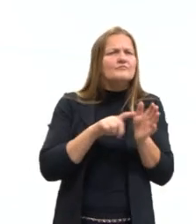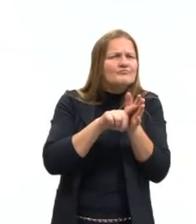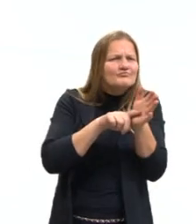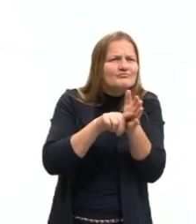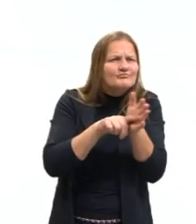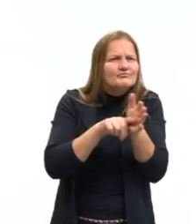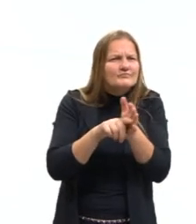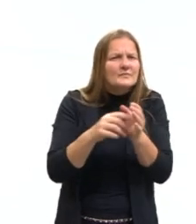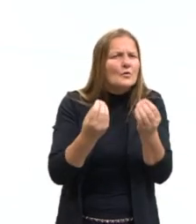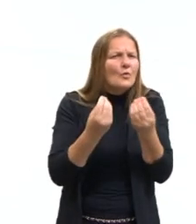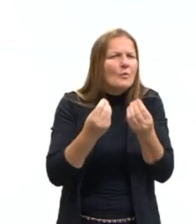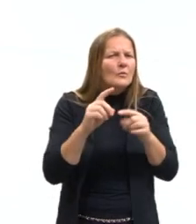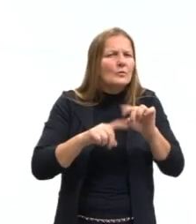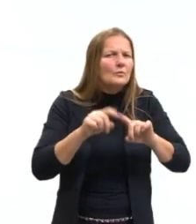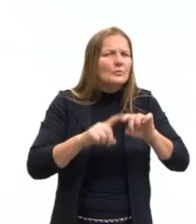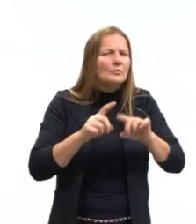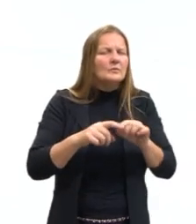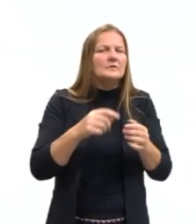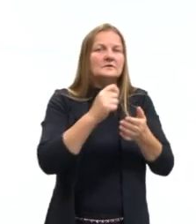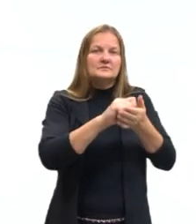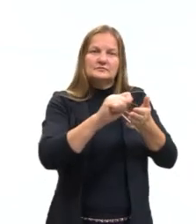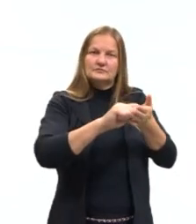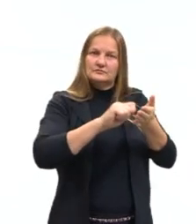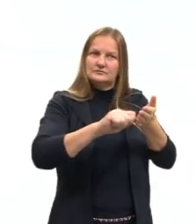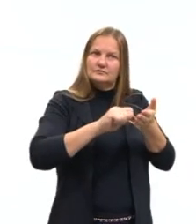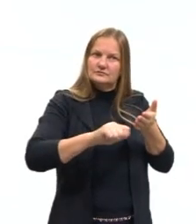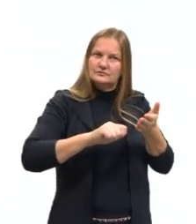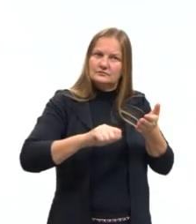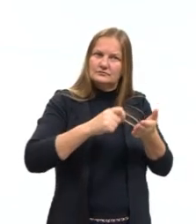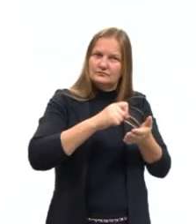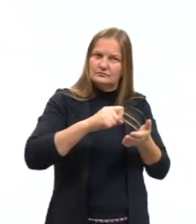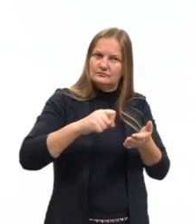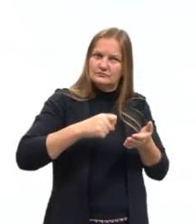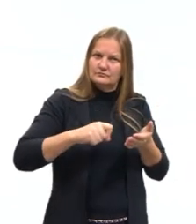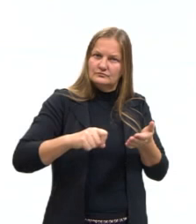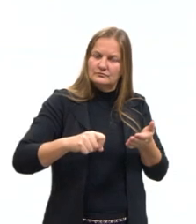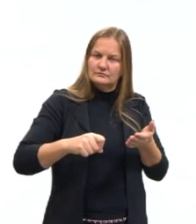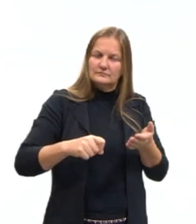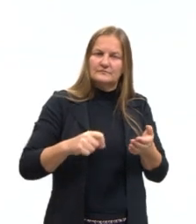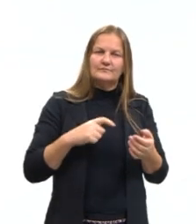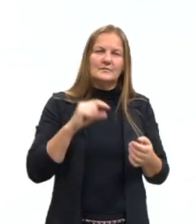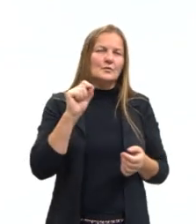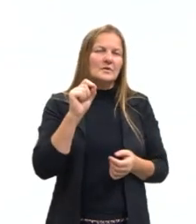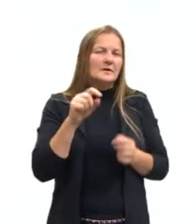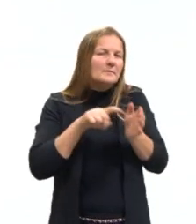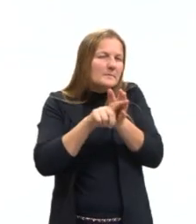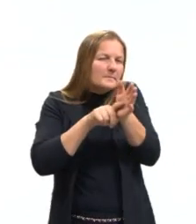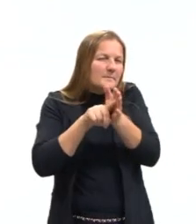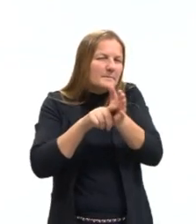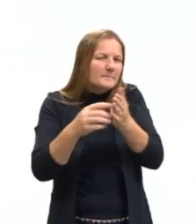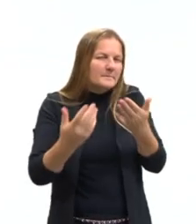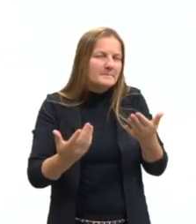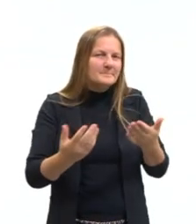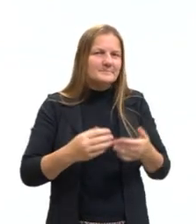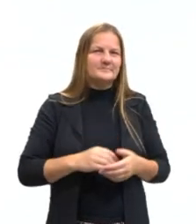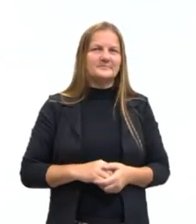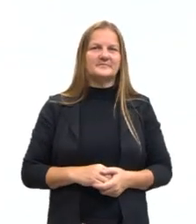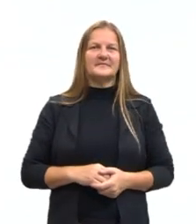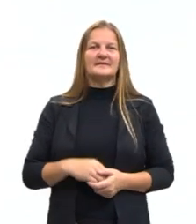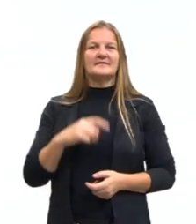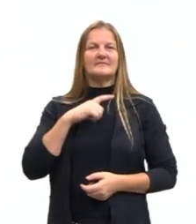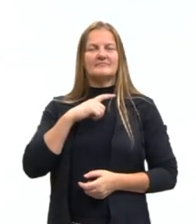muitas coisas antes de escrever esse texto e entre elas a gente